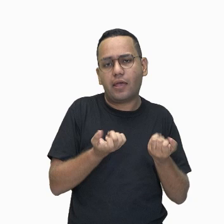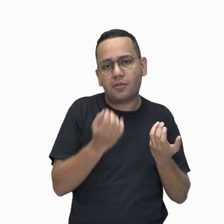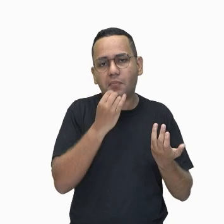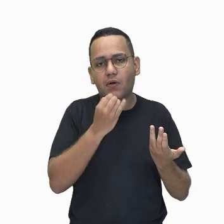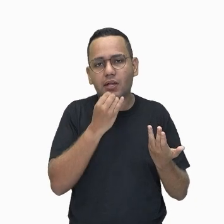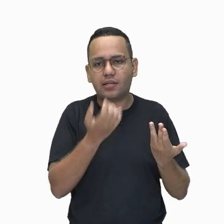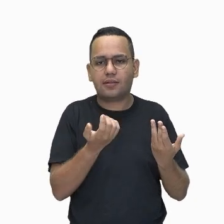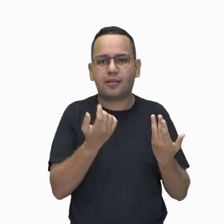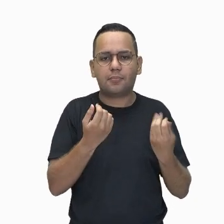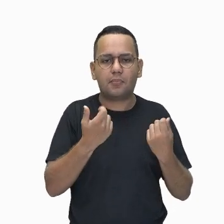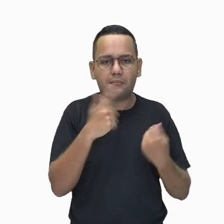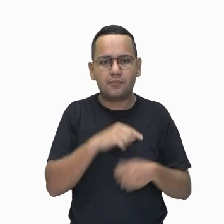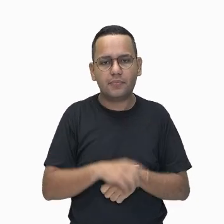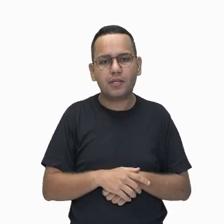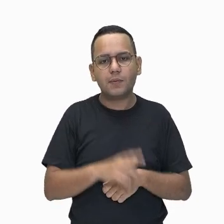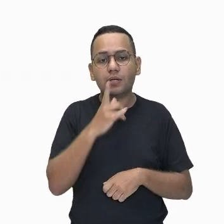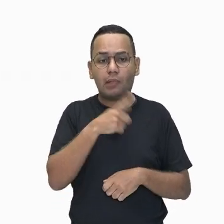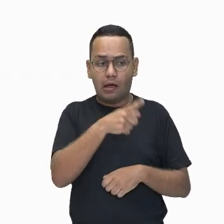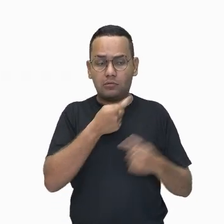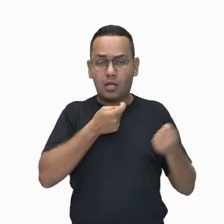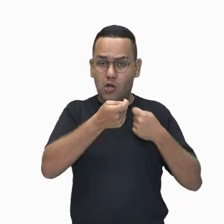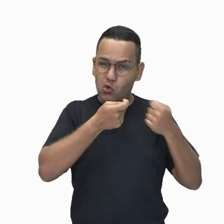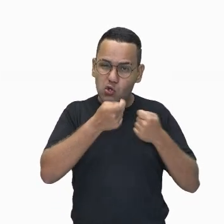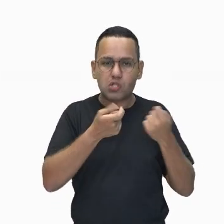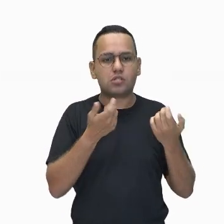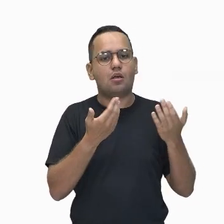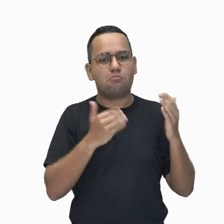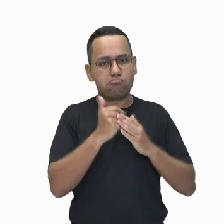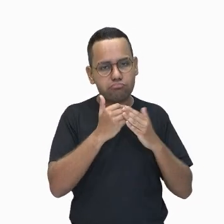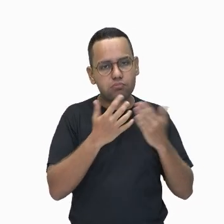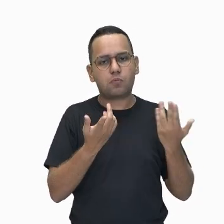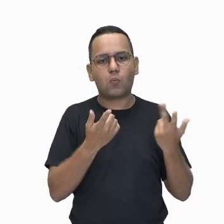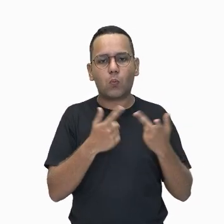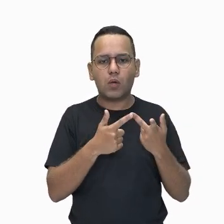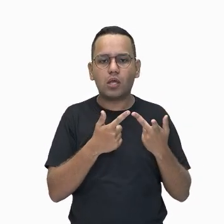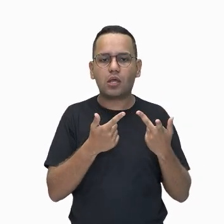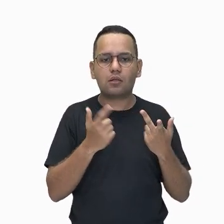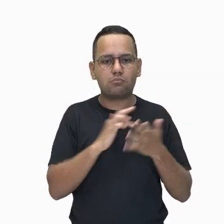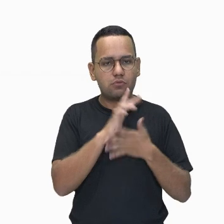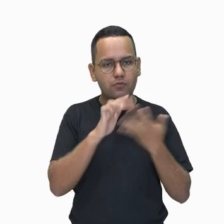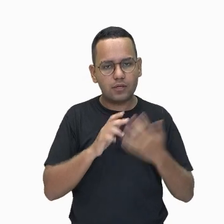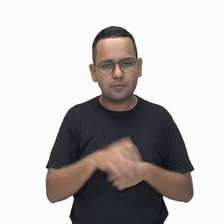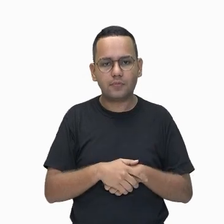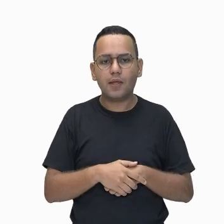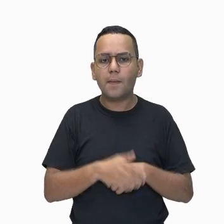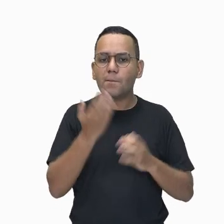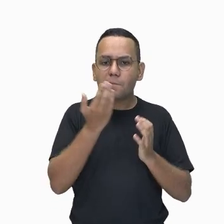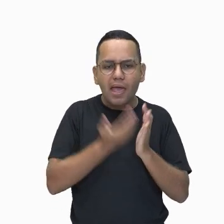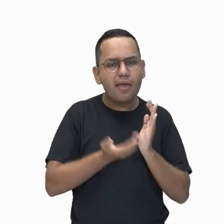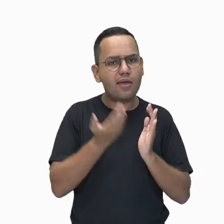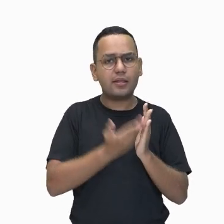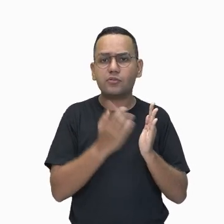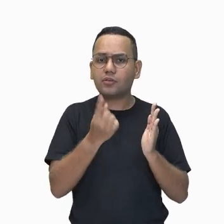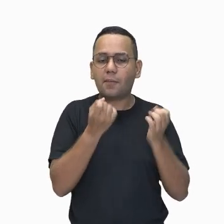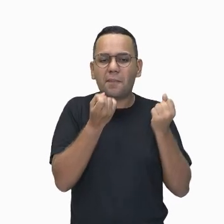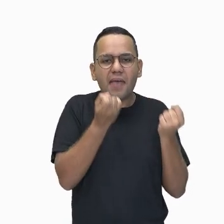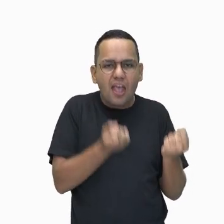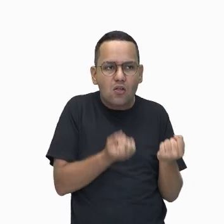a restrição alimentar, a redução no consumo de alimentos, levam a uma perda significativa de peso